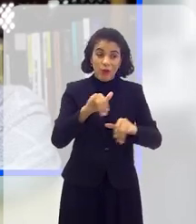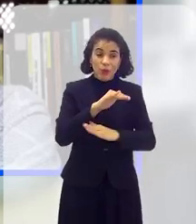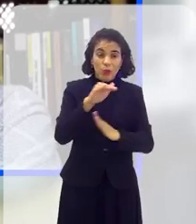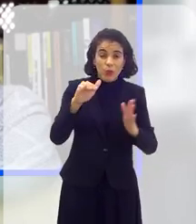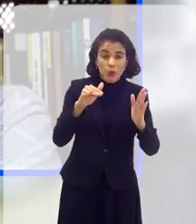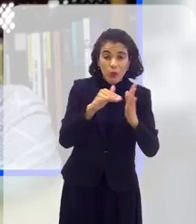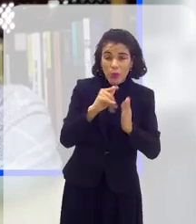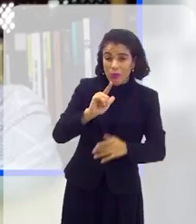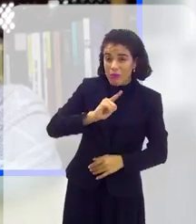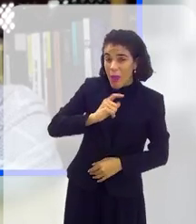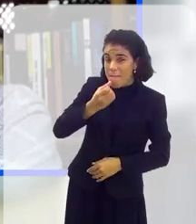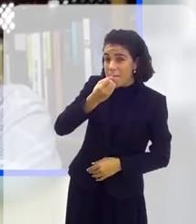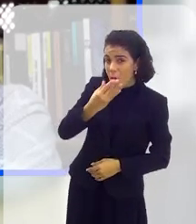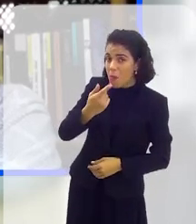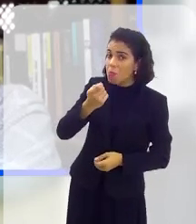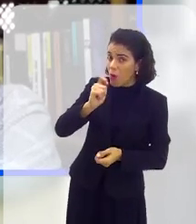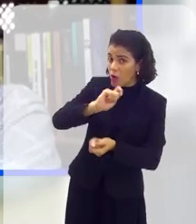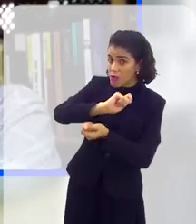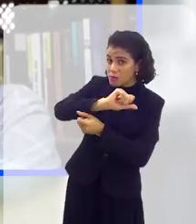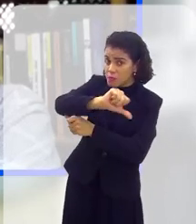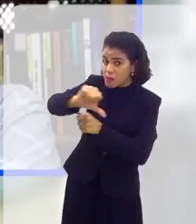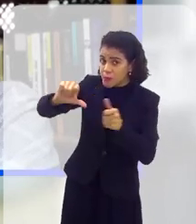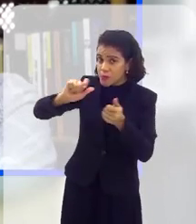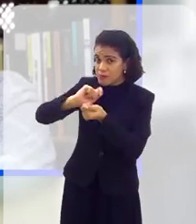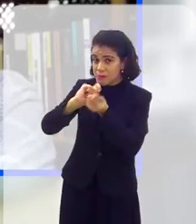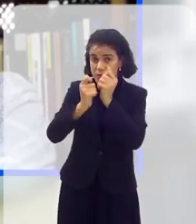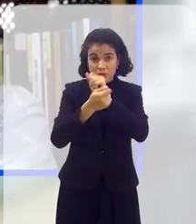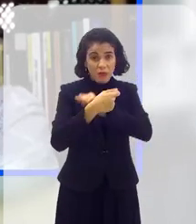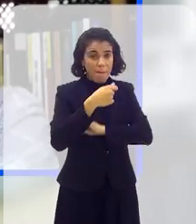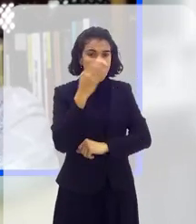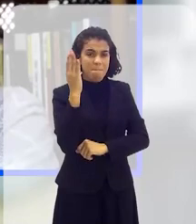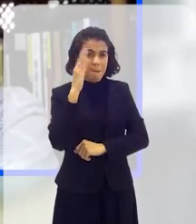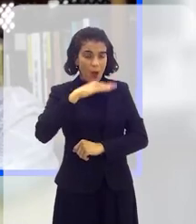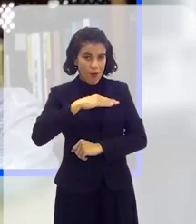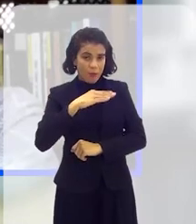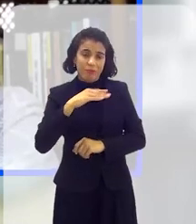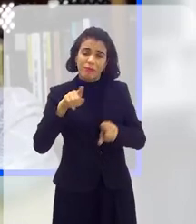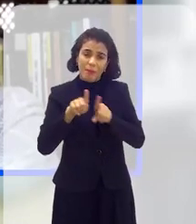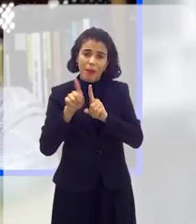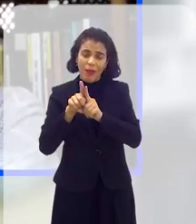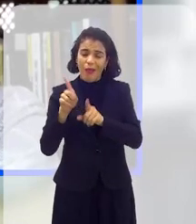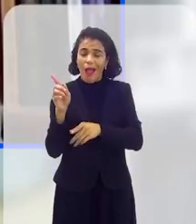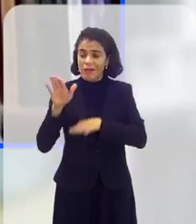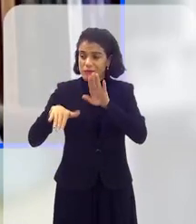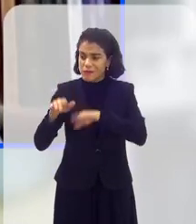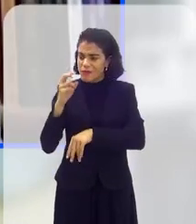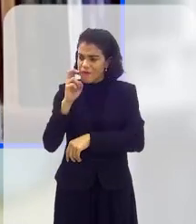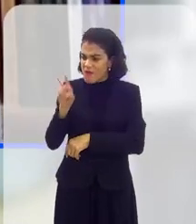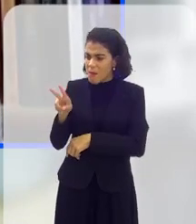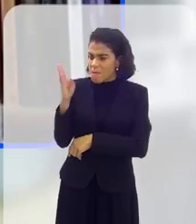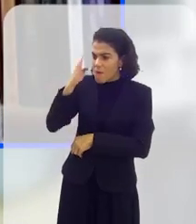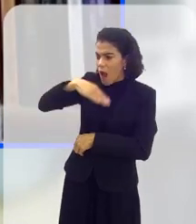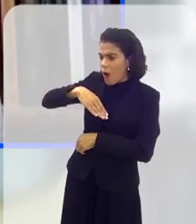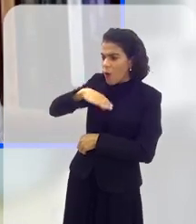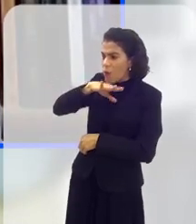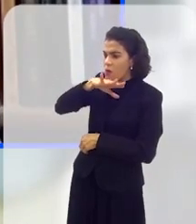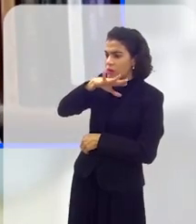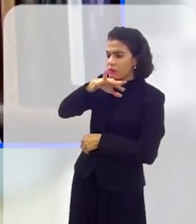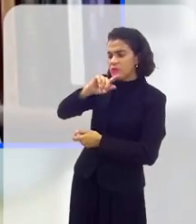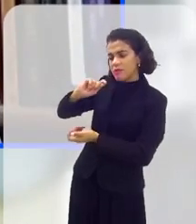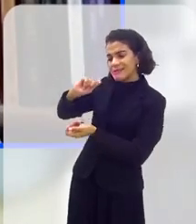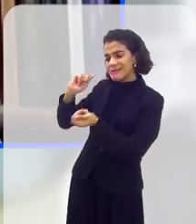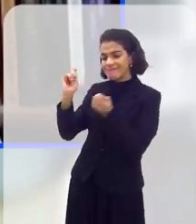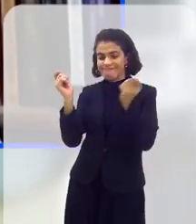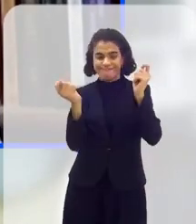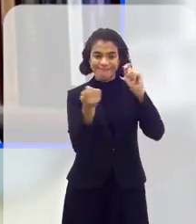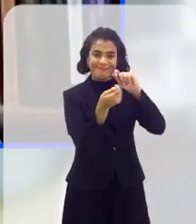dizer que tudo que a gente tem de bom pode ser transformado em mal. E pelo outro lado, também é verdadeiro, né? Aquilo que a gente às vezes vê como